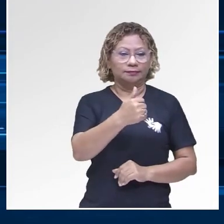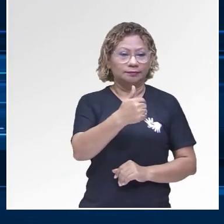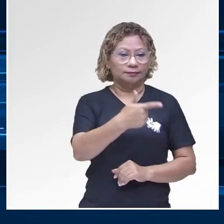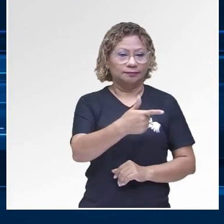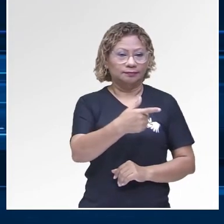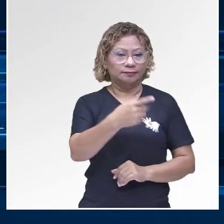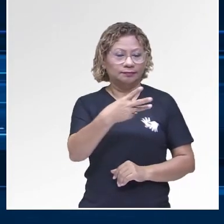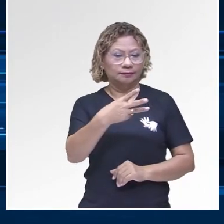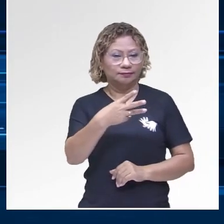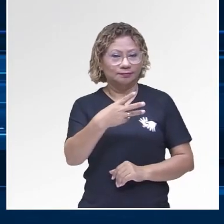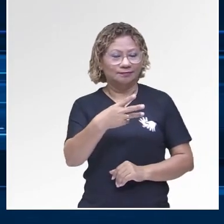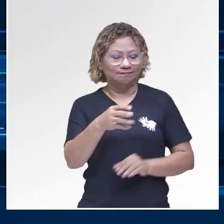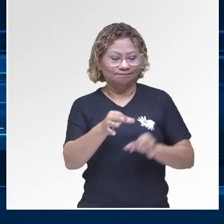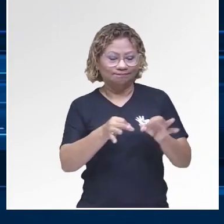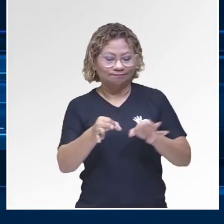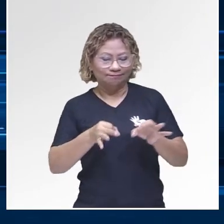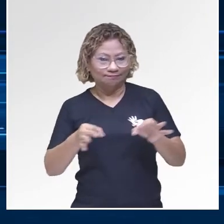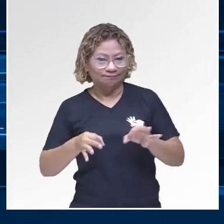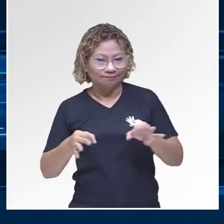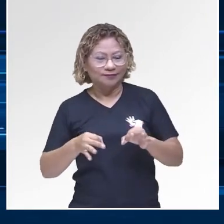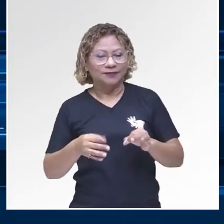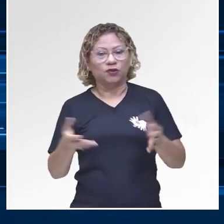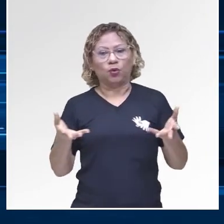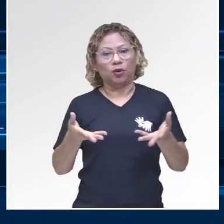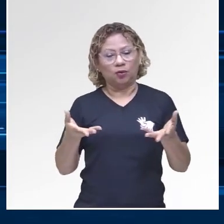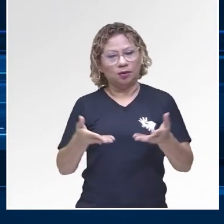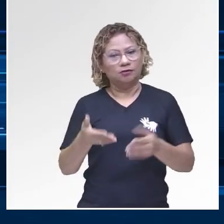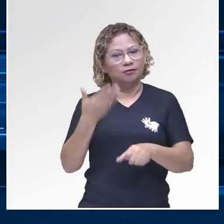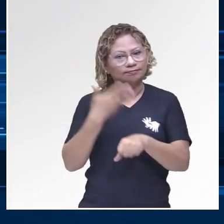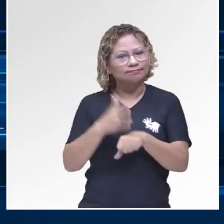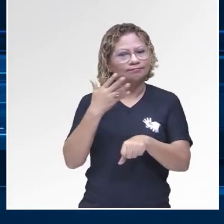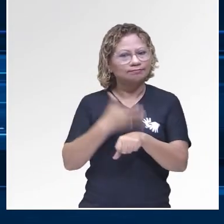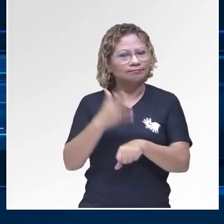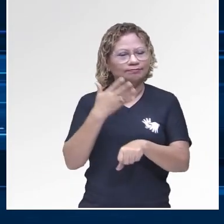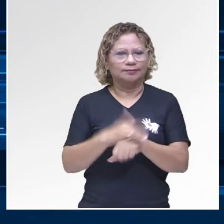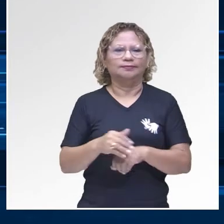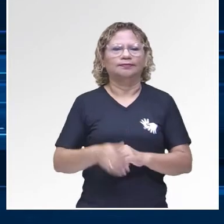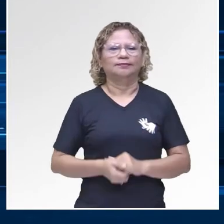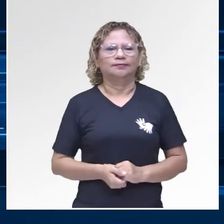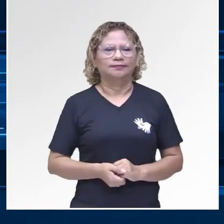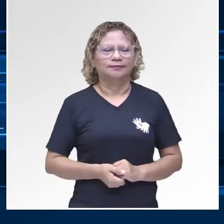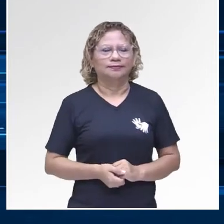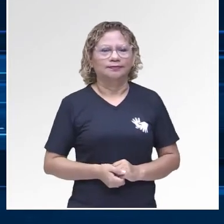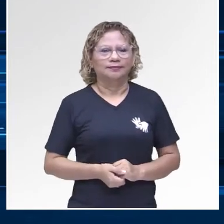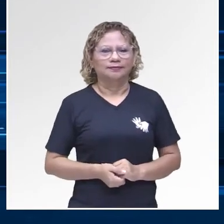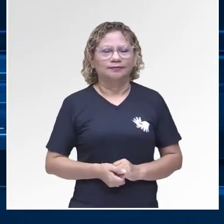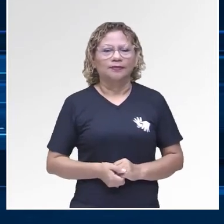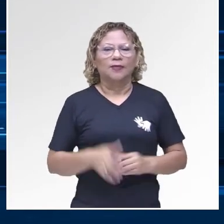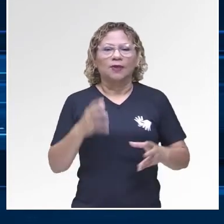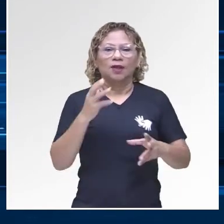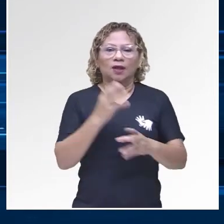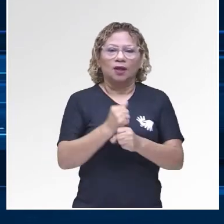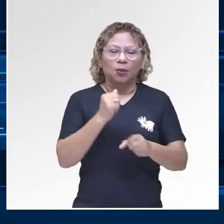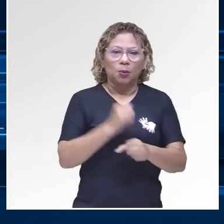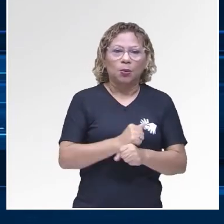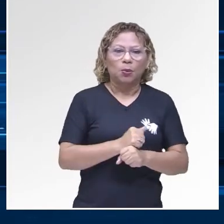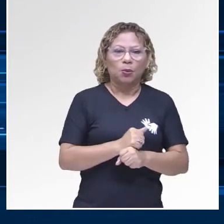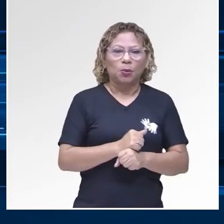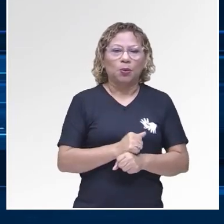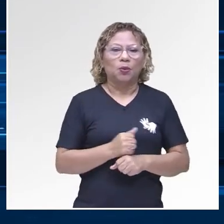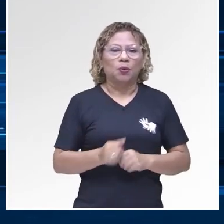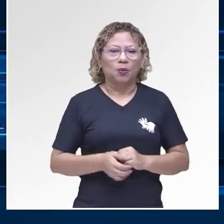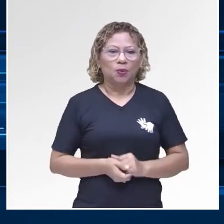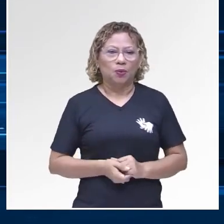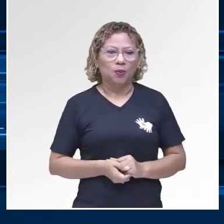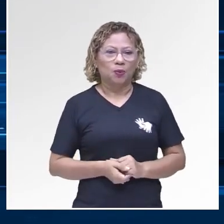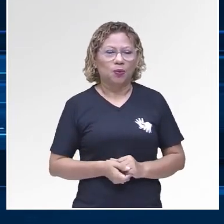Bem, vamos nos familiarizar agora com os nossos exemplos. Exemplo 1. Calcule o 16º termo da PA, sabendo